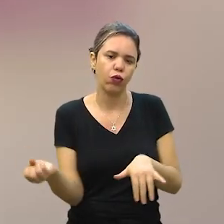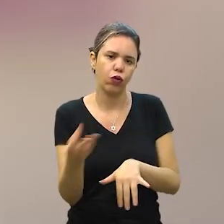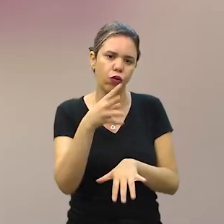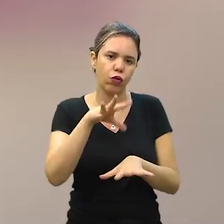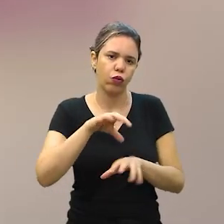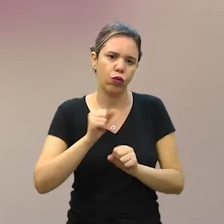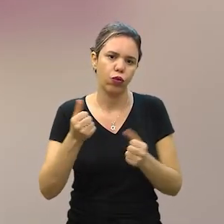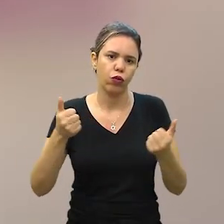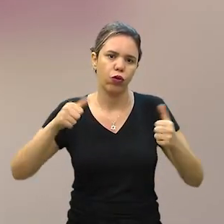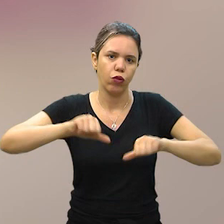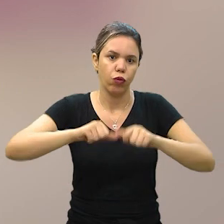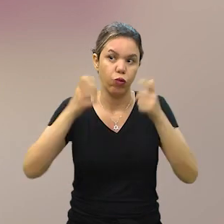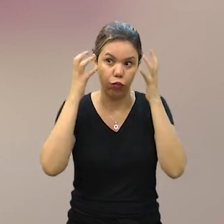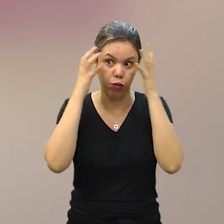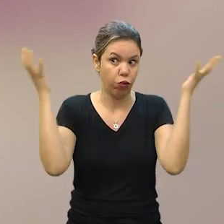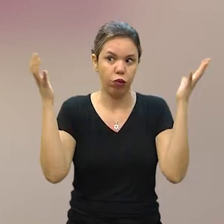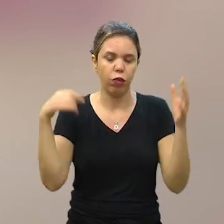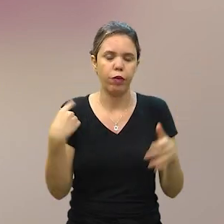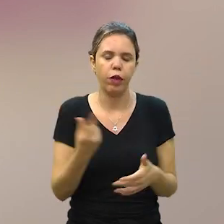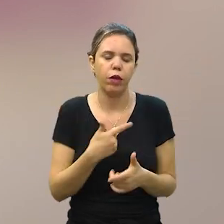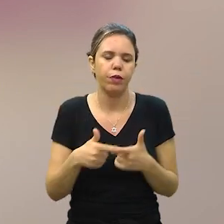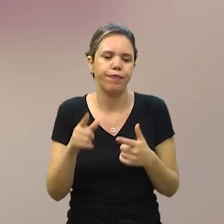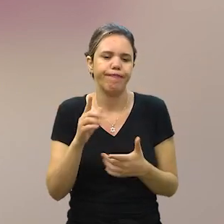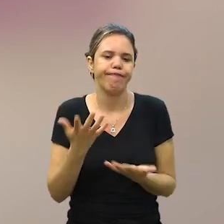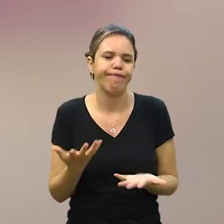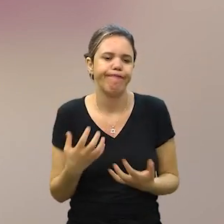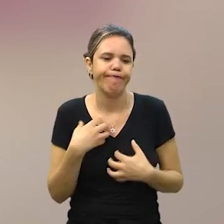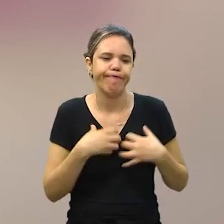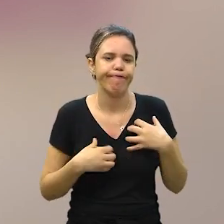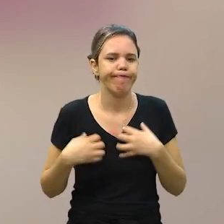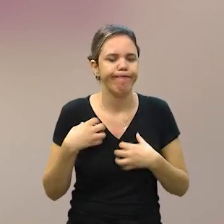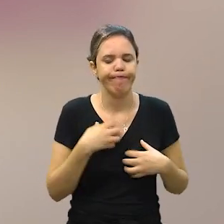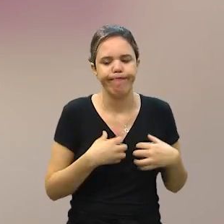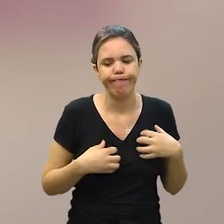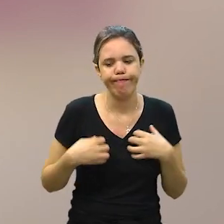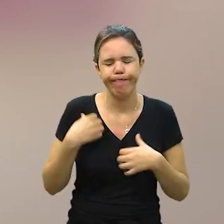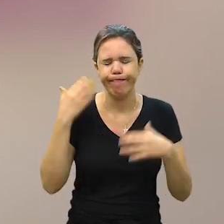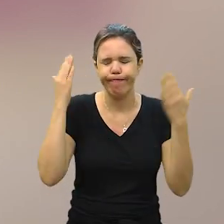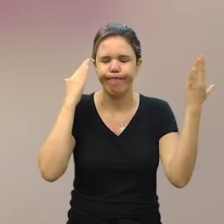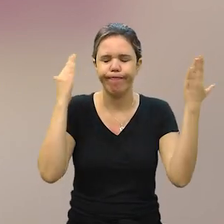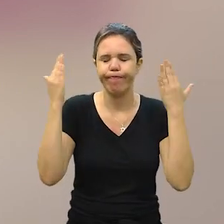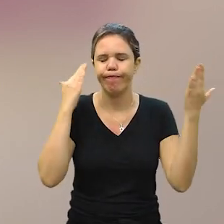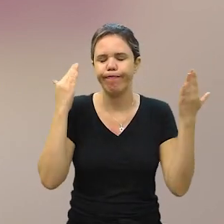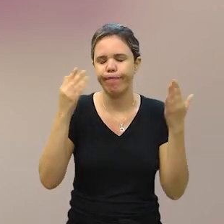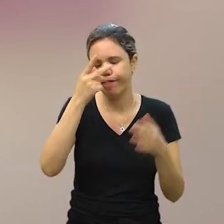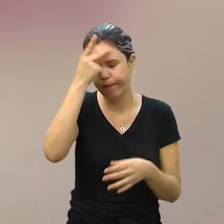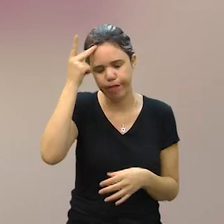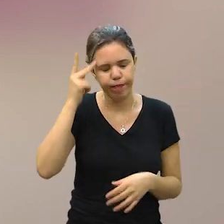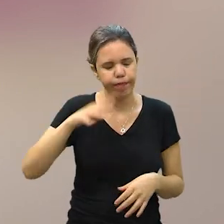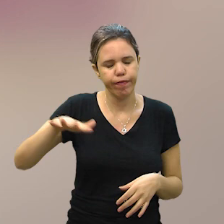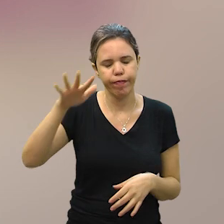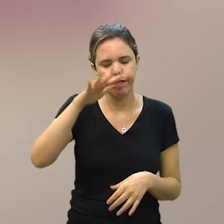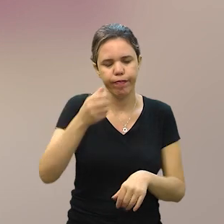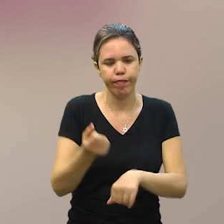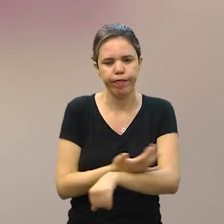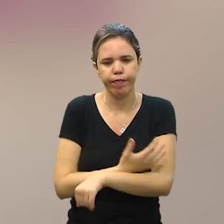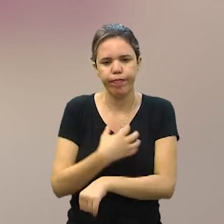novo, aterrorizador para nós, né? E isso mexe com o psicológico das